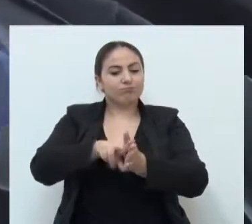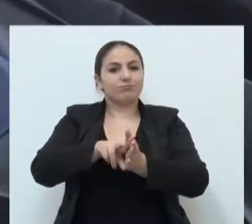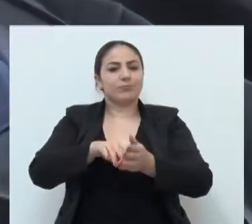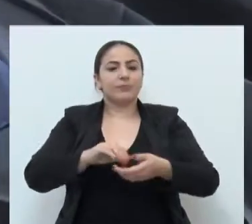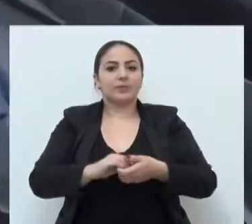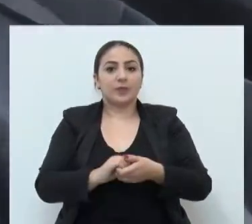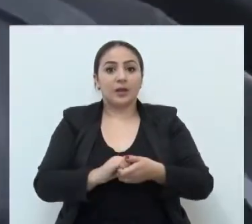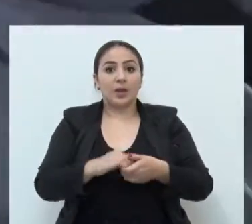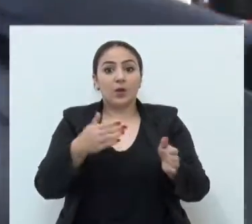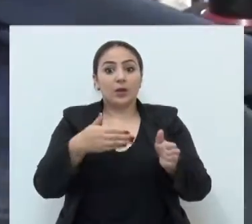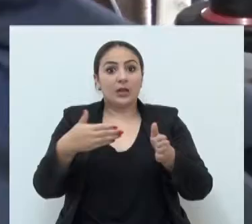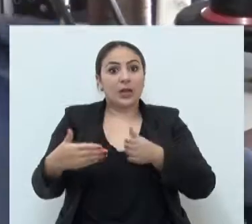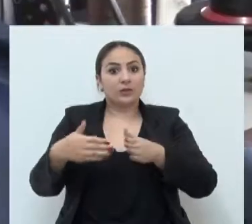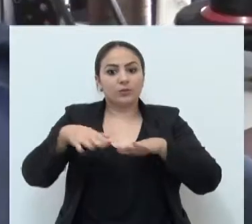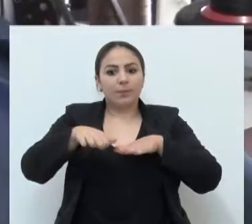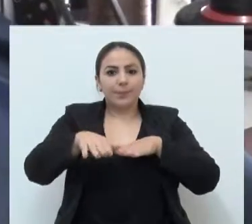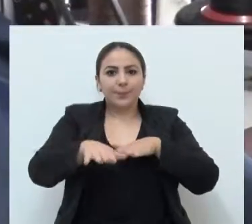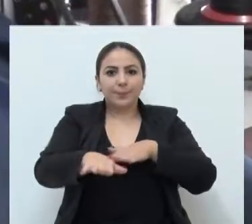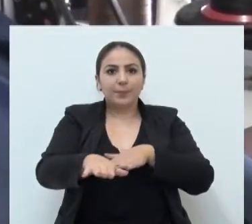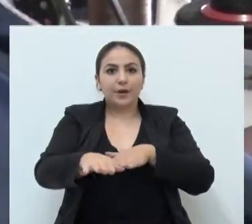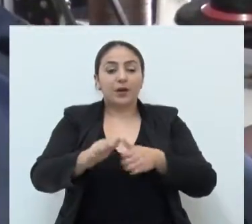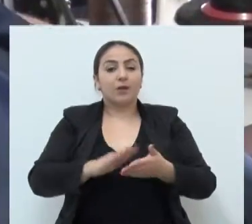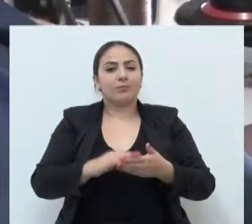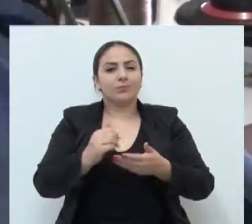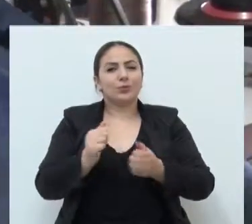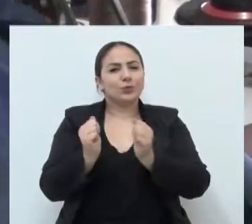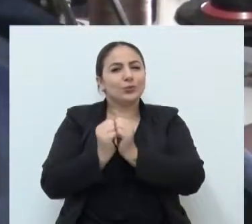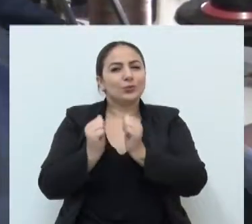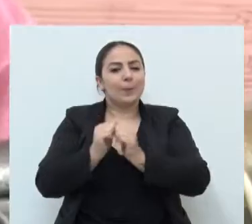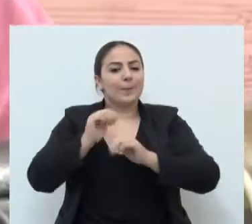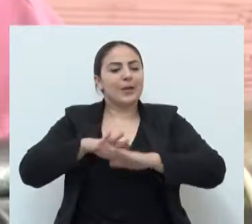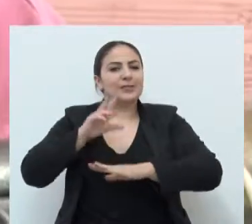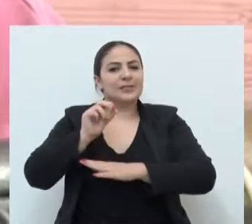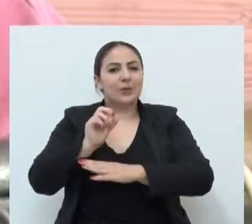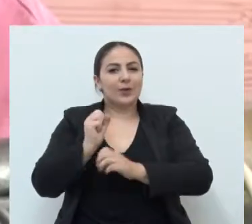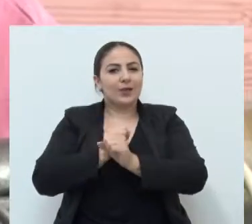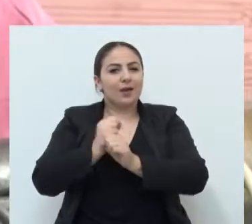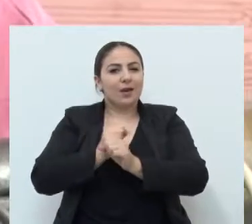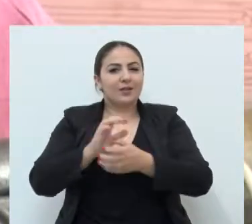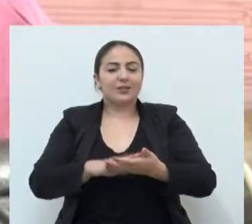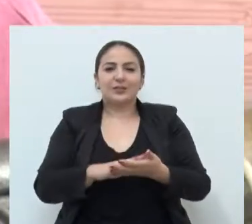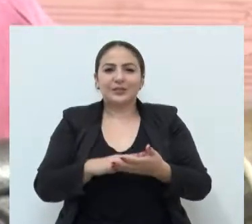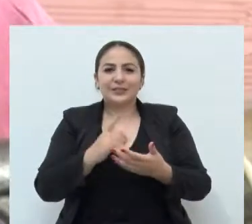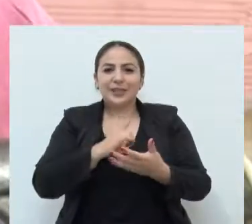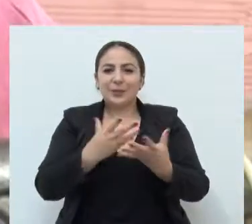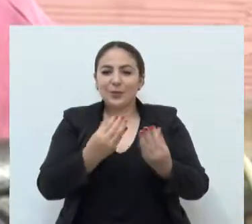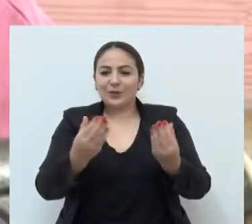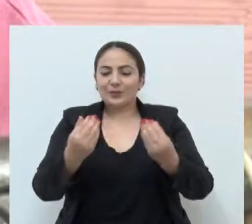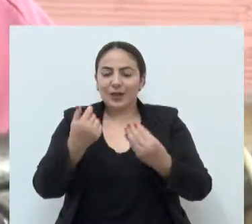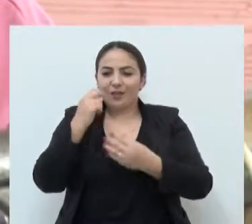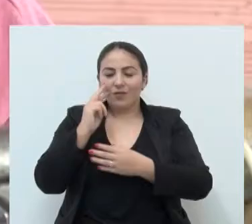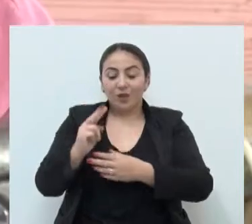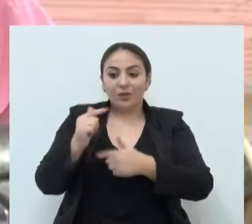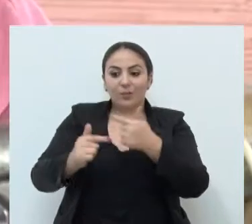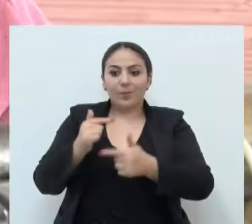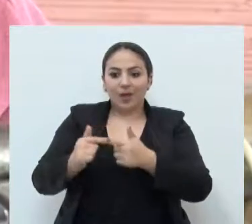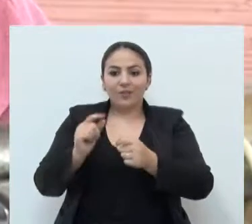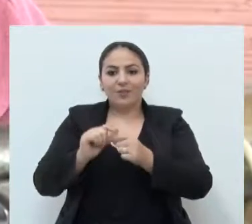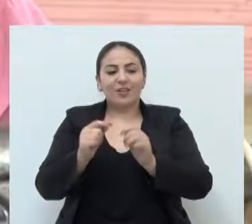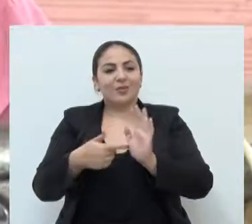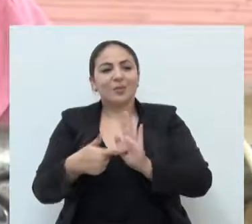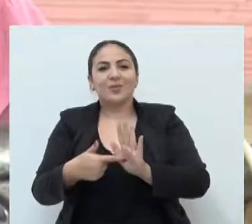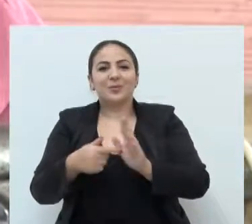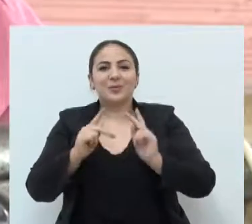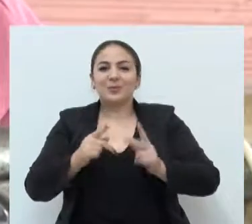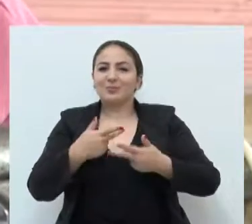da máquina de costura, companheira há mais de 50 anos, ele conta com um sorriso largo os frutos colhidos através